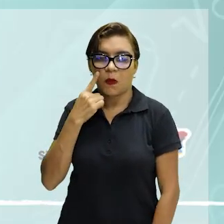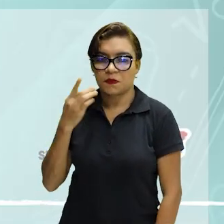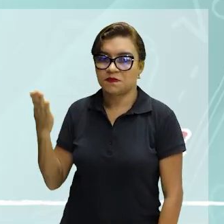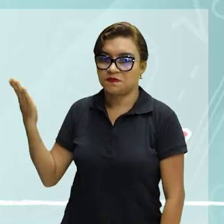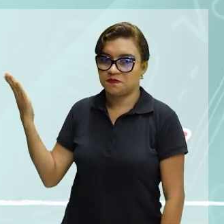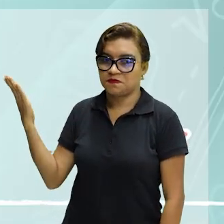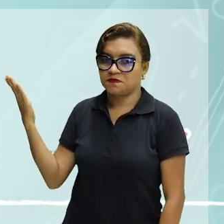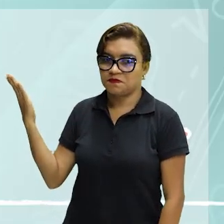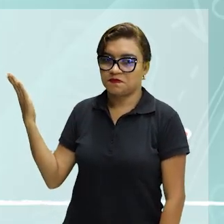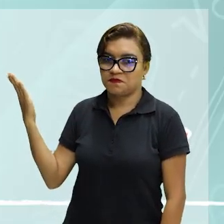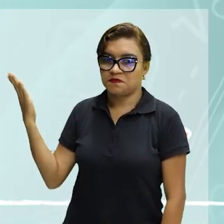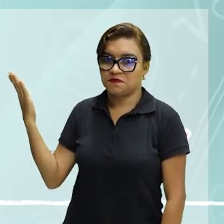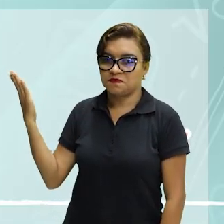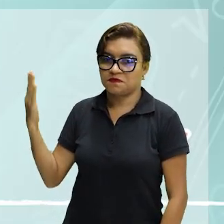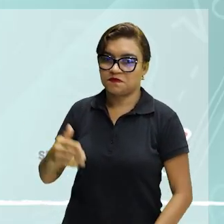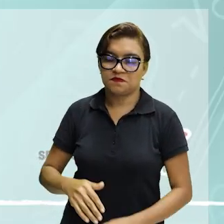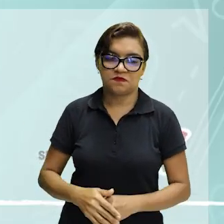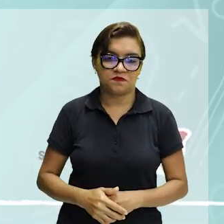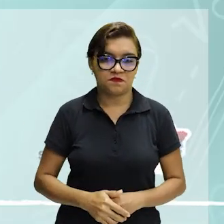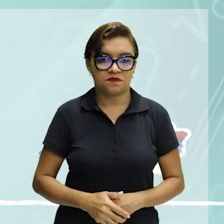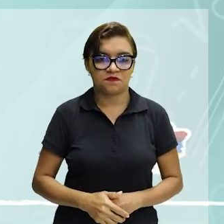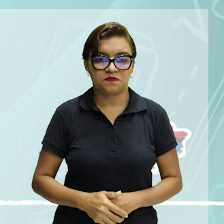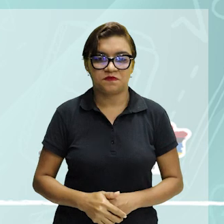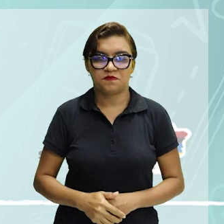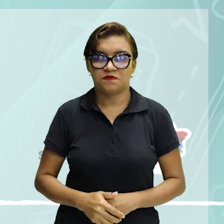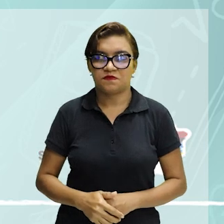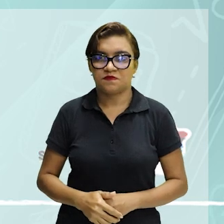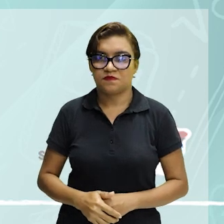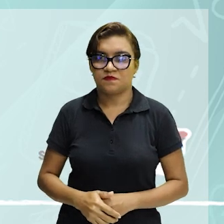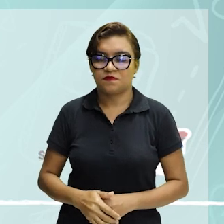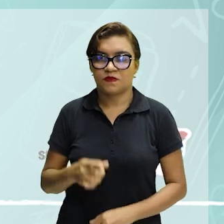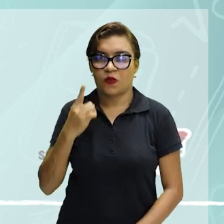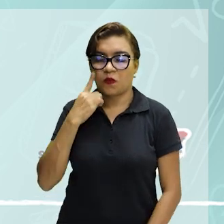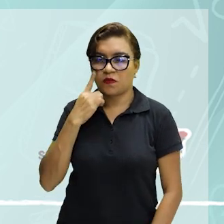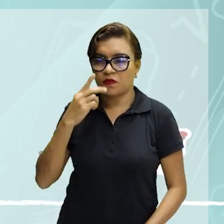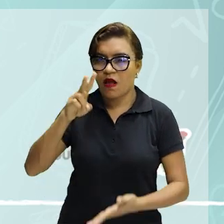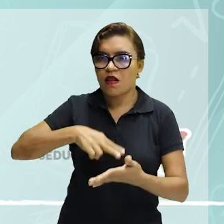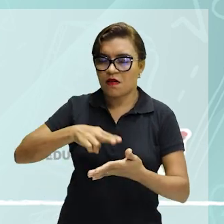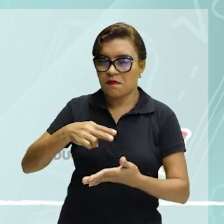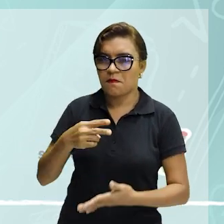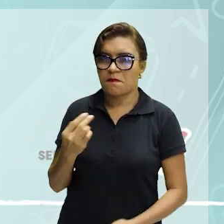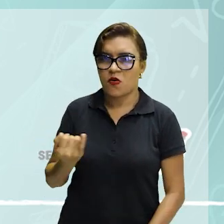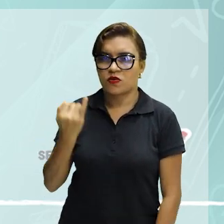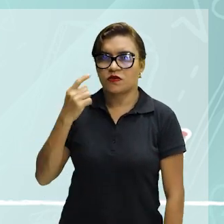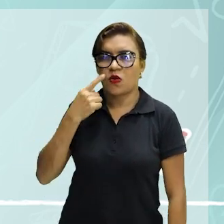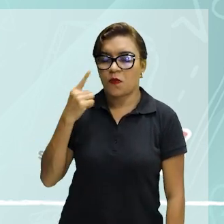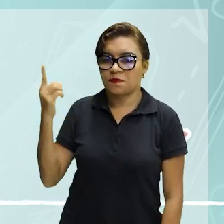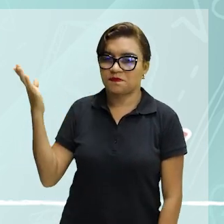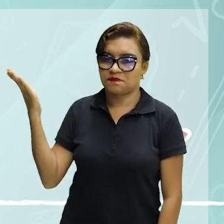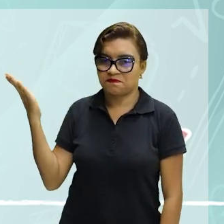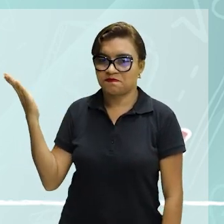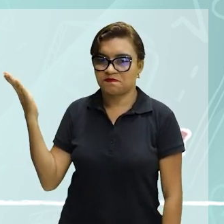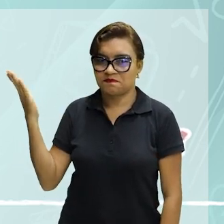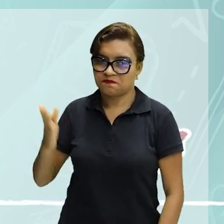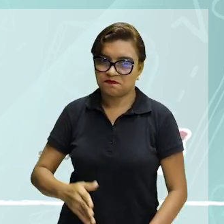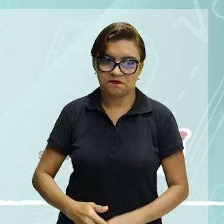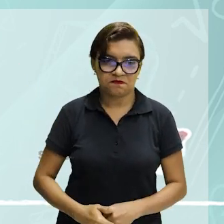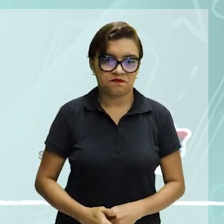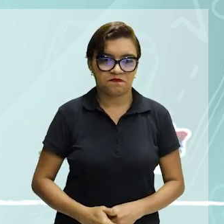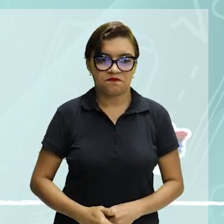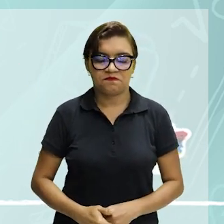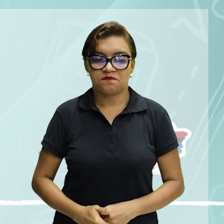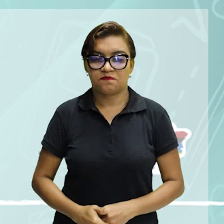137, causador da tragédia em 1987, lá na cidade de Goiânia, é isótopo